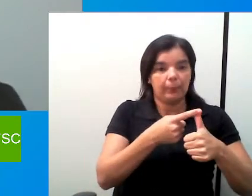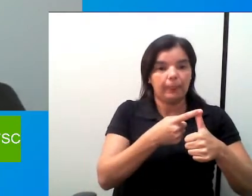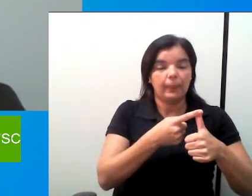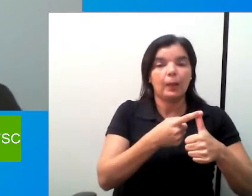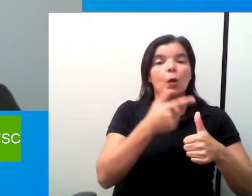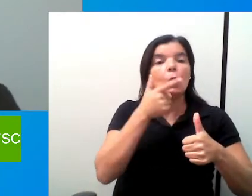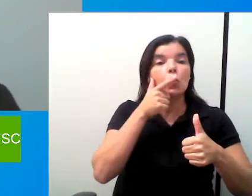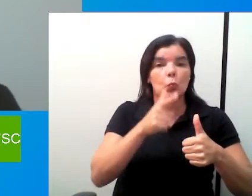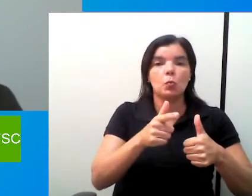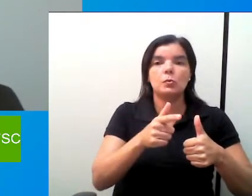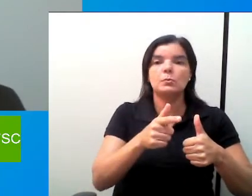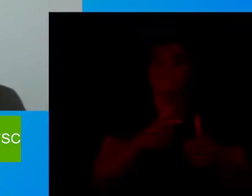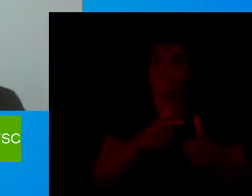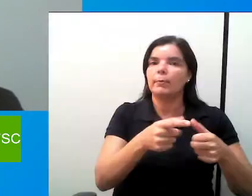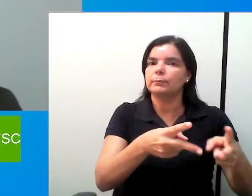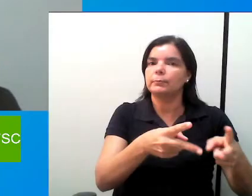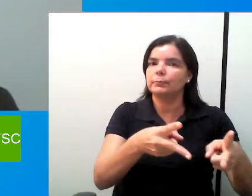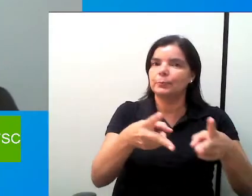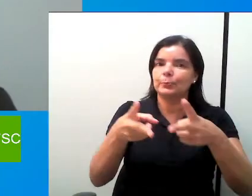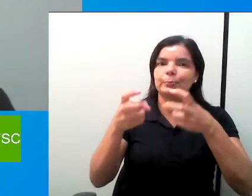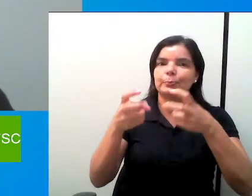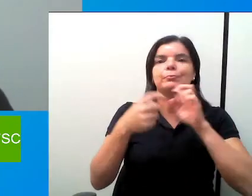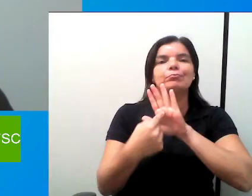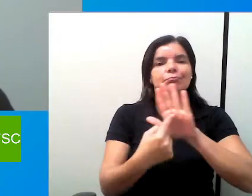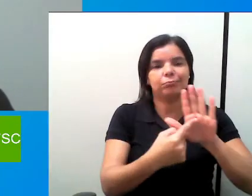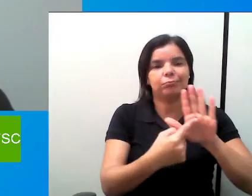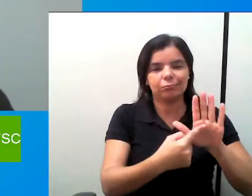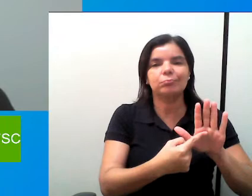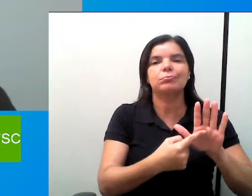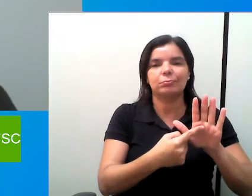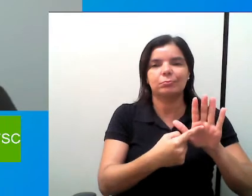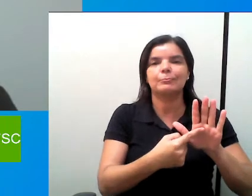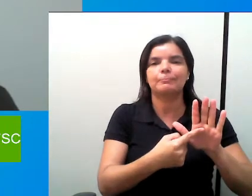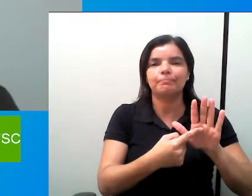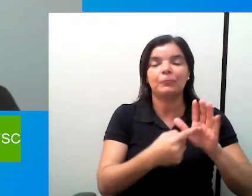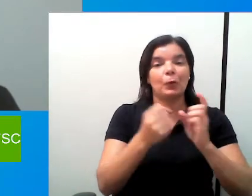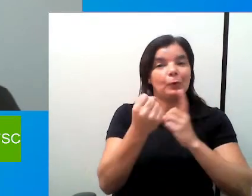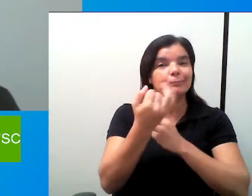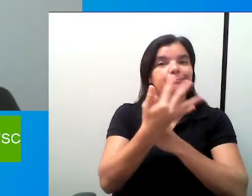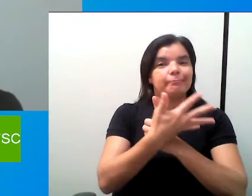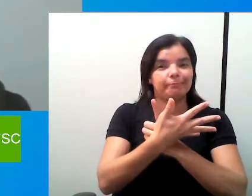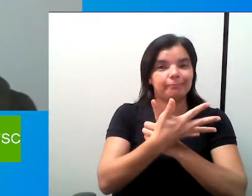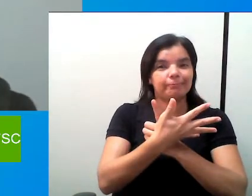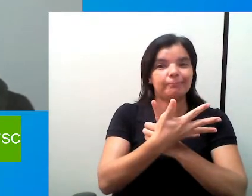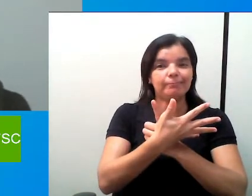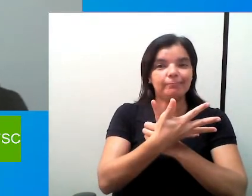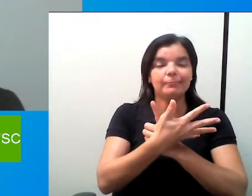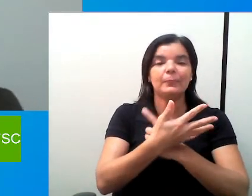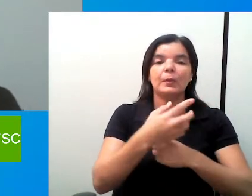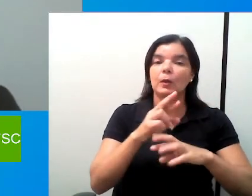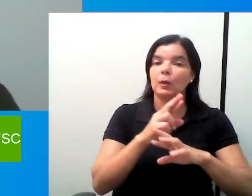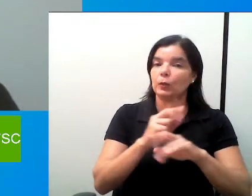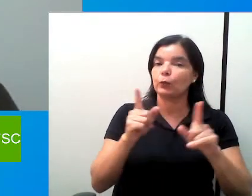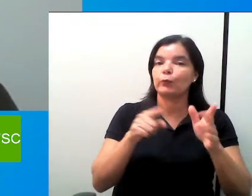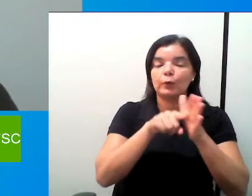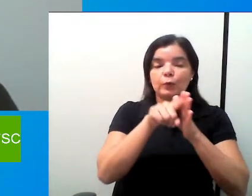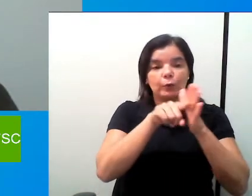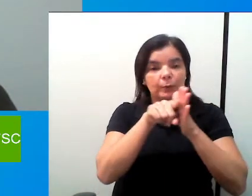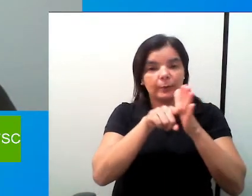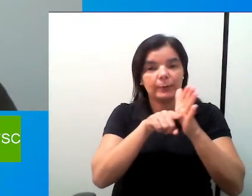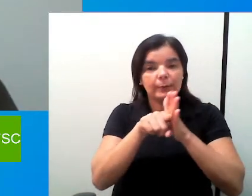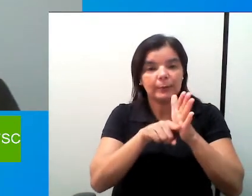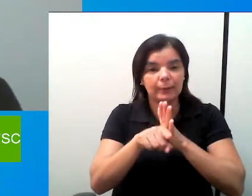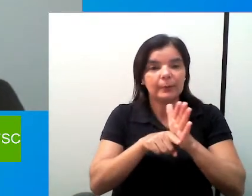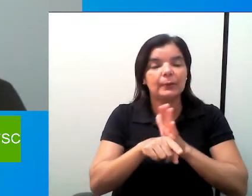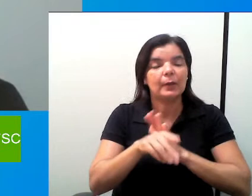muito grande com a curricularização da extensão. Porque, diferente da pesquisa, que às vezes